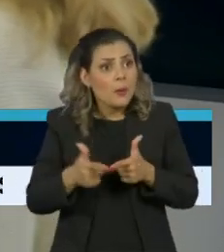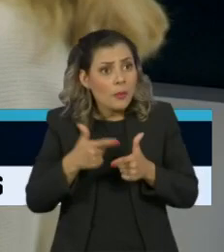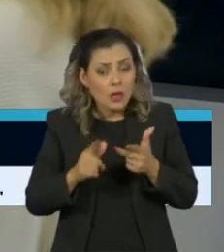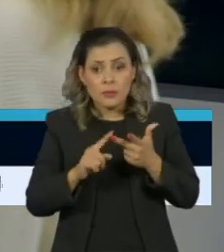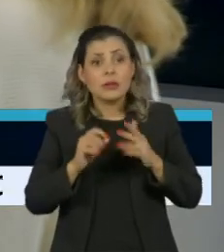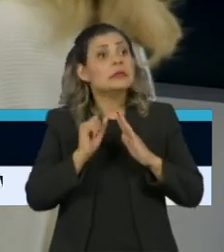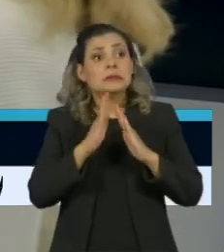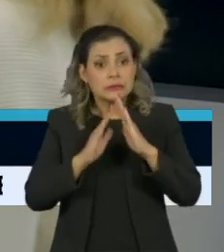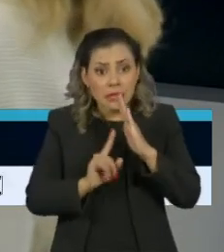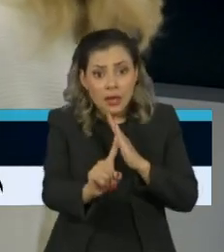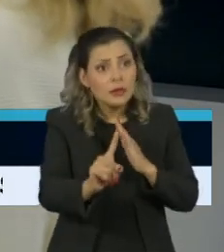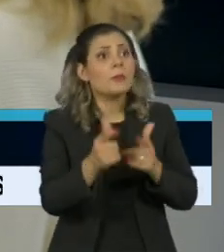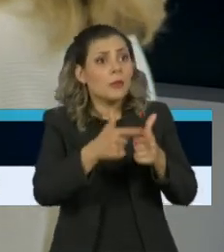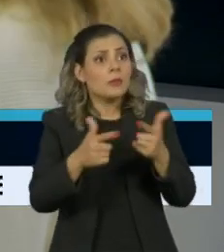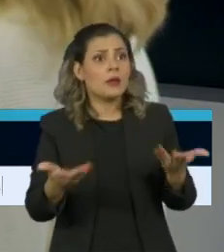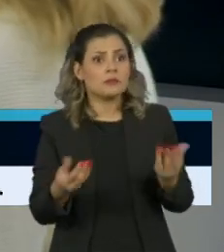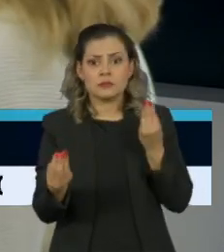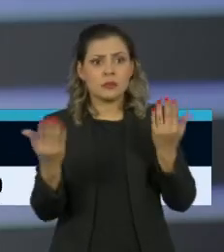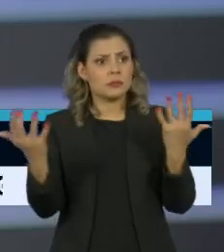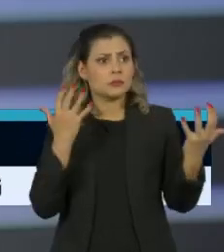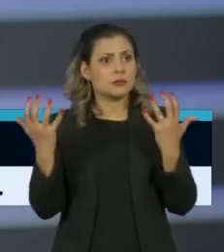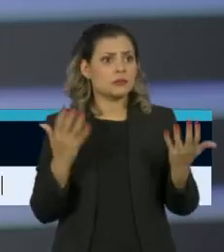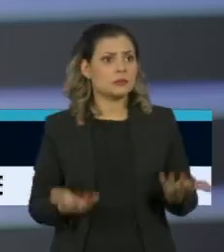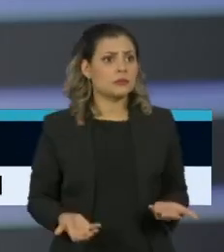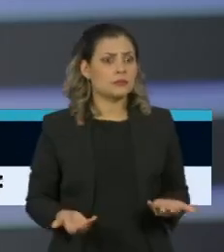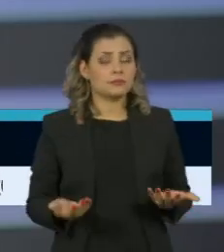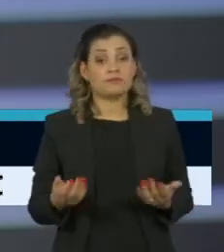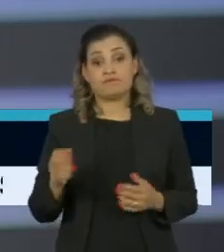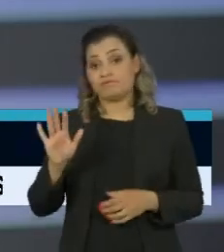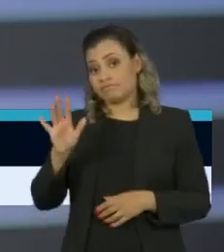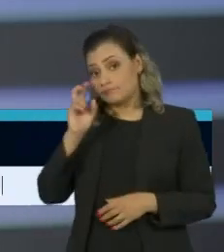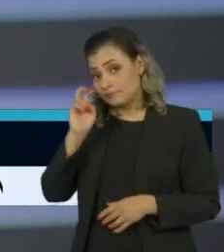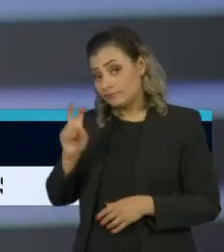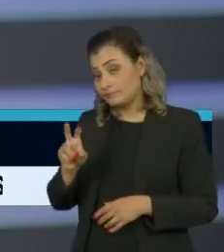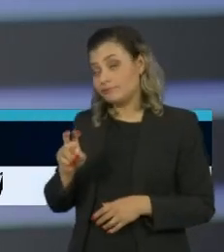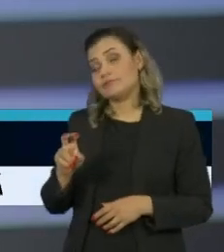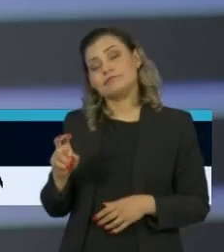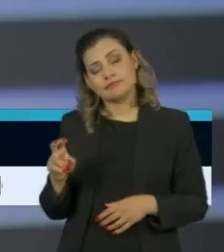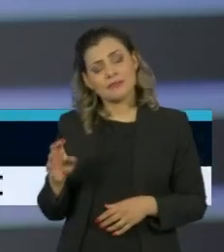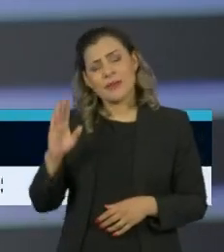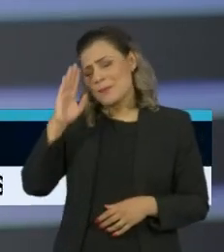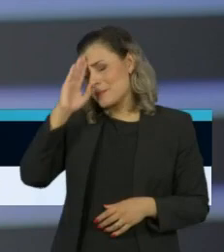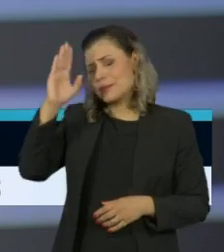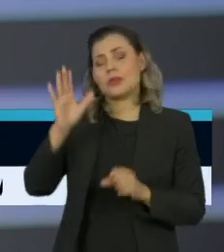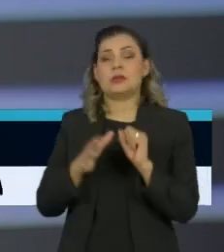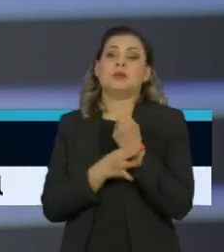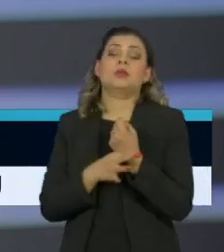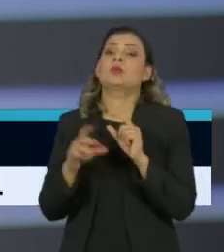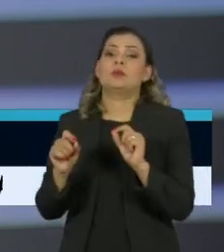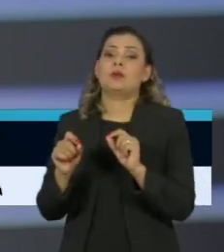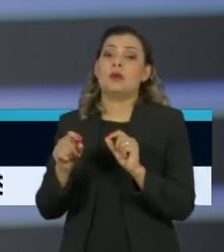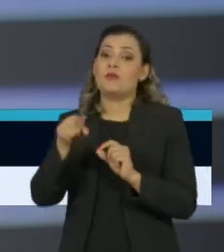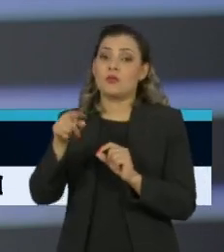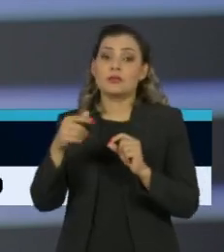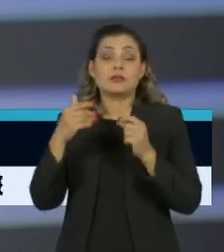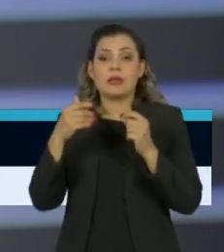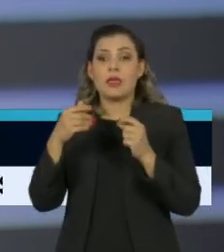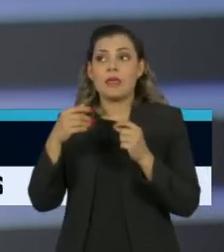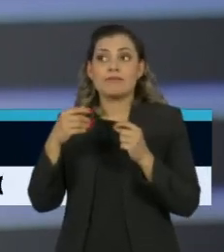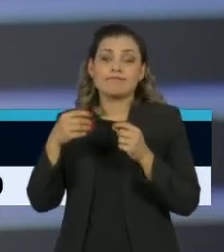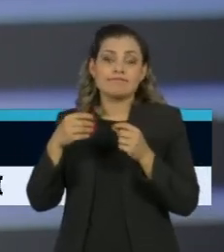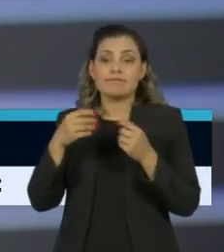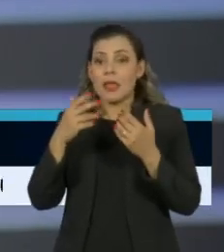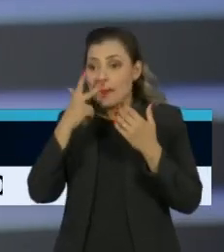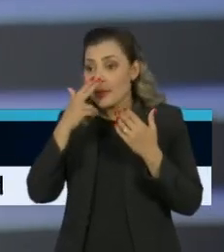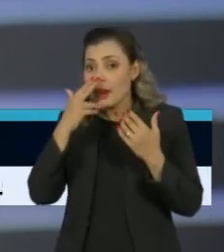bicho come então o que a gente tem visto é o seguinte você loja o lugar mais seguro é você não se expor